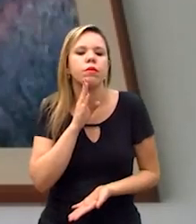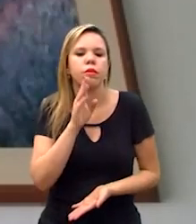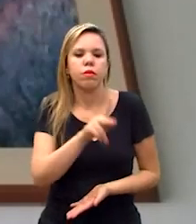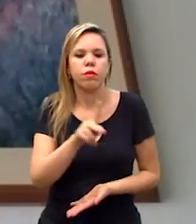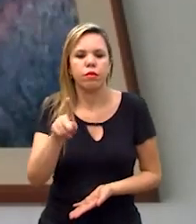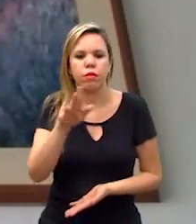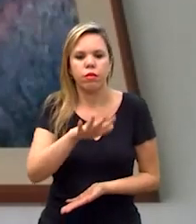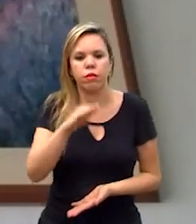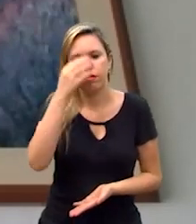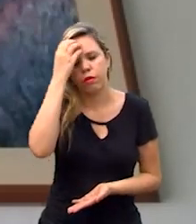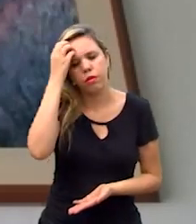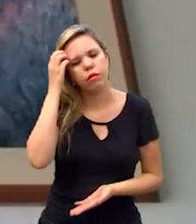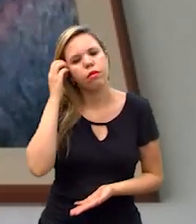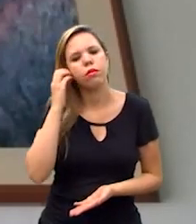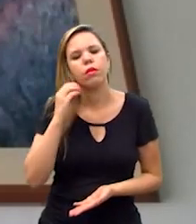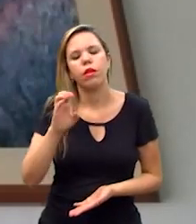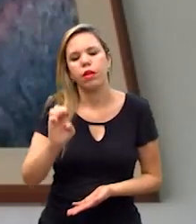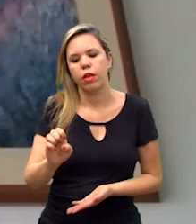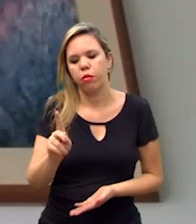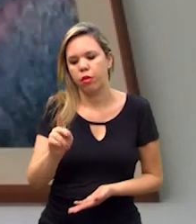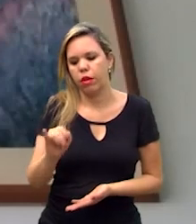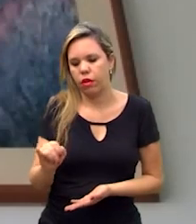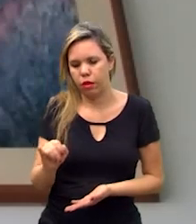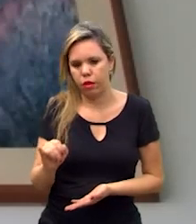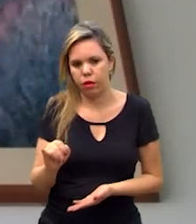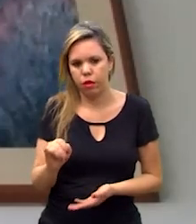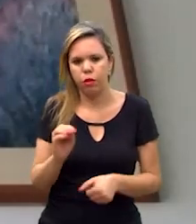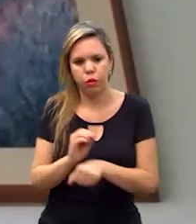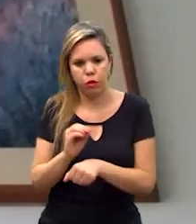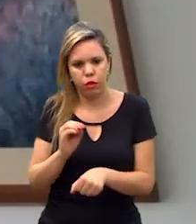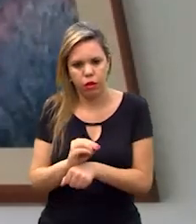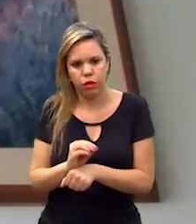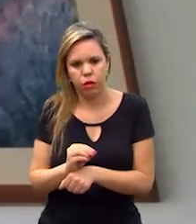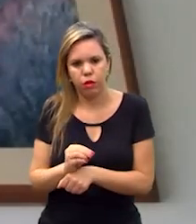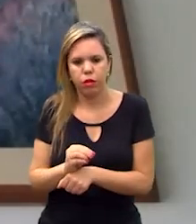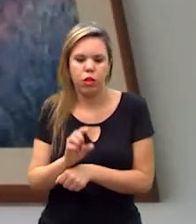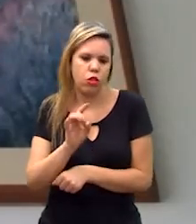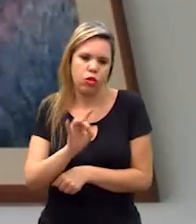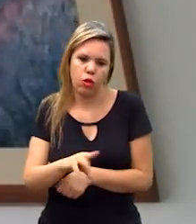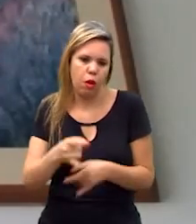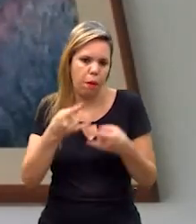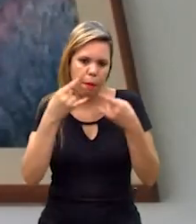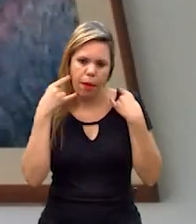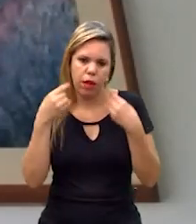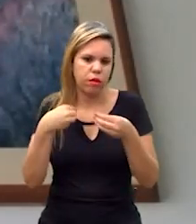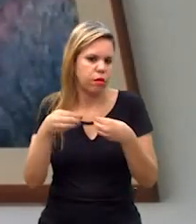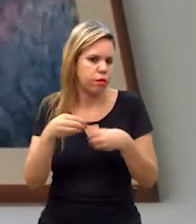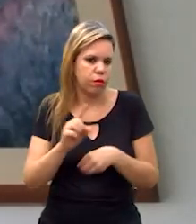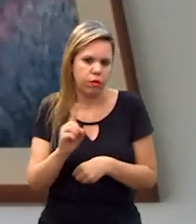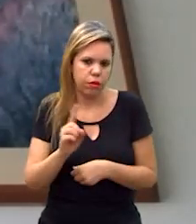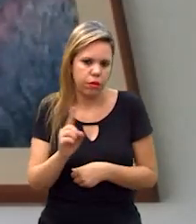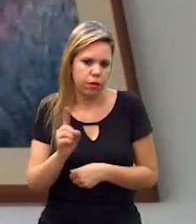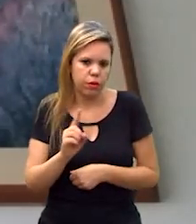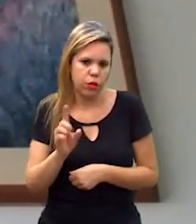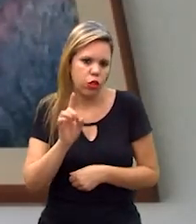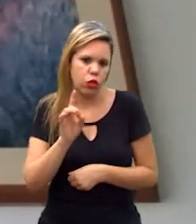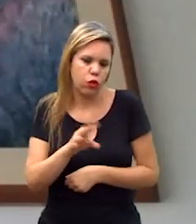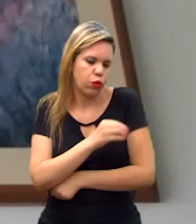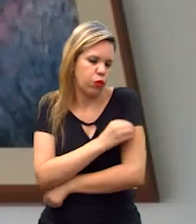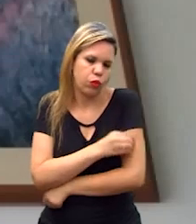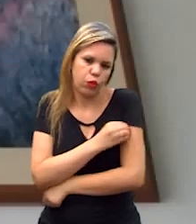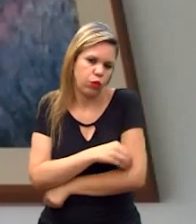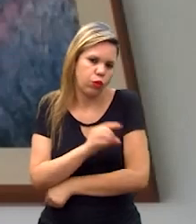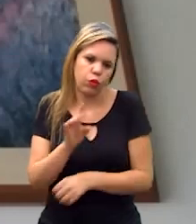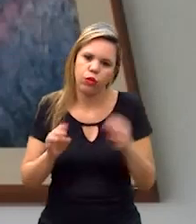gratuitamente aos professores os EPIs. E aí não é máscara de pano, não